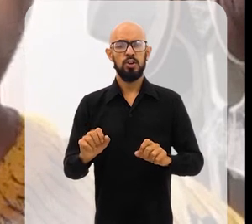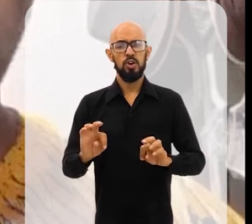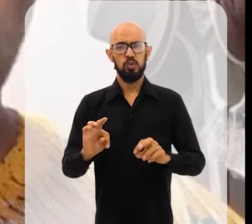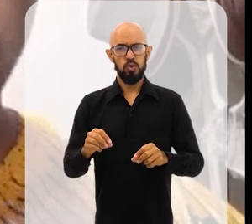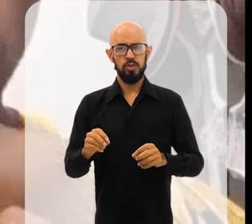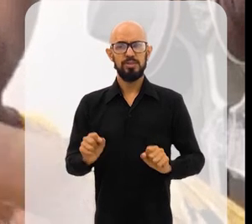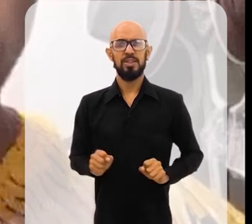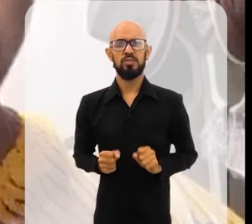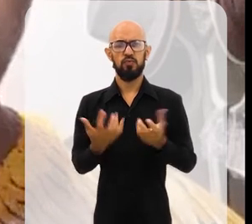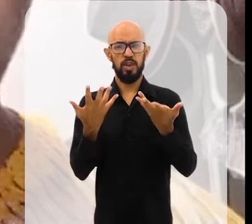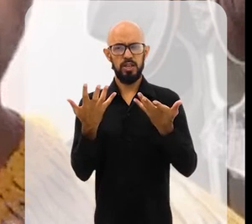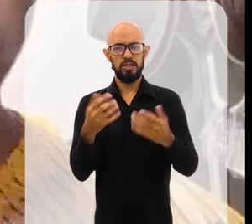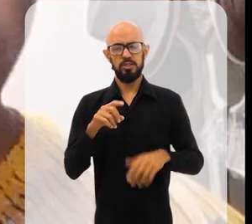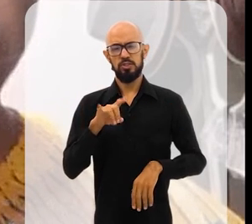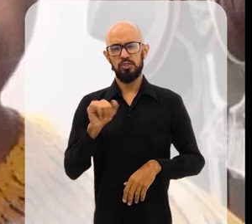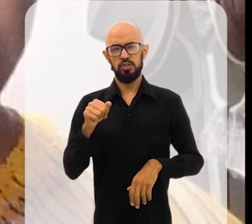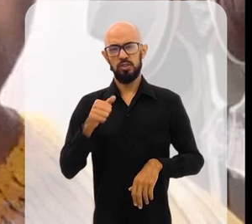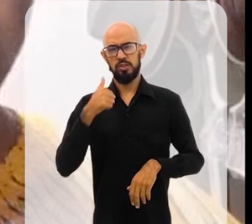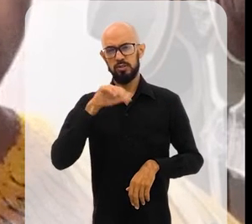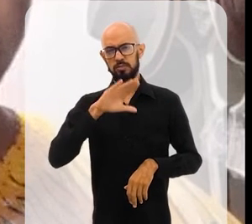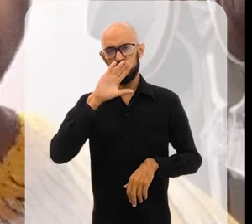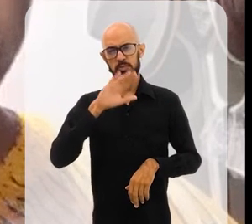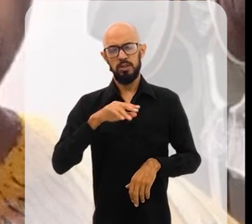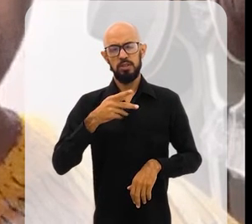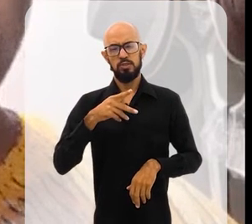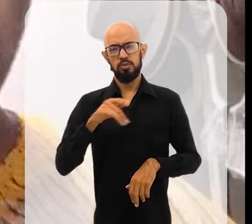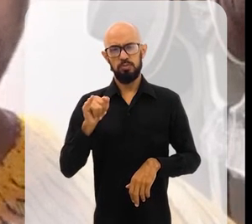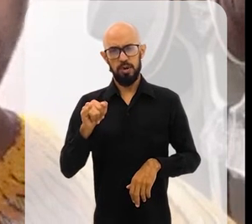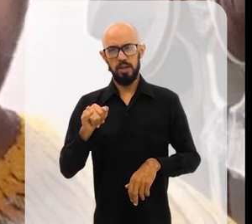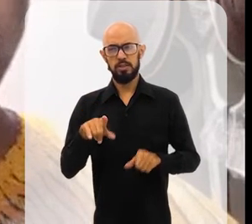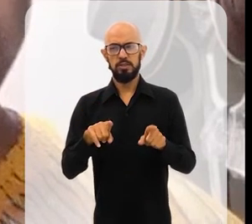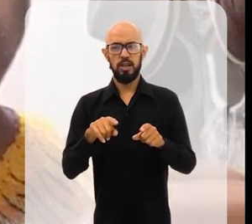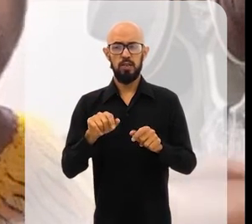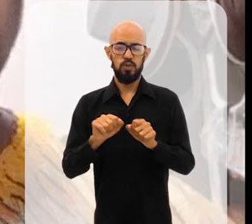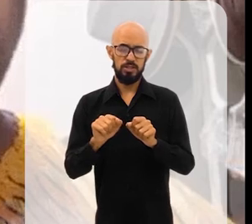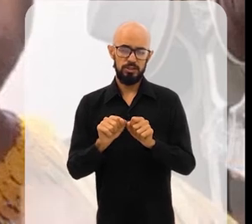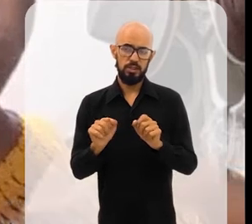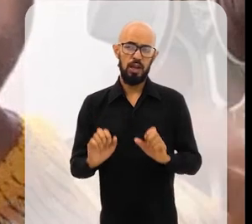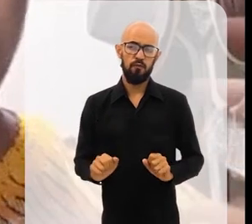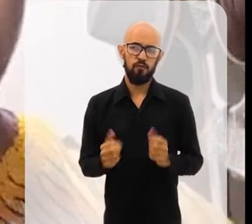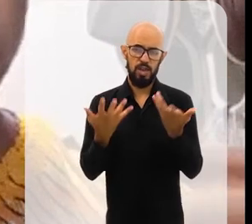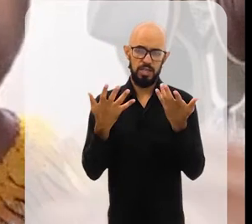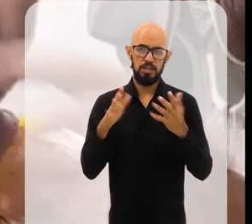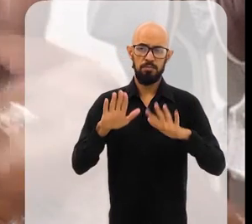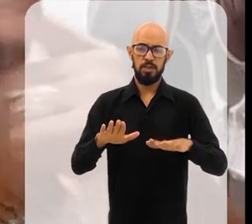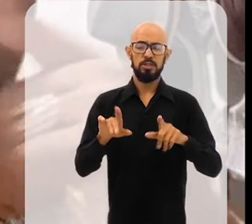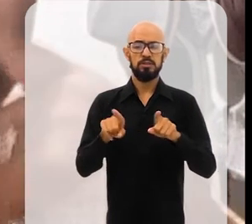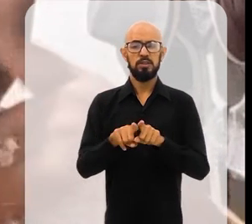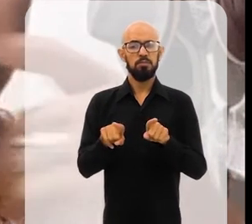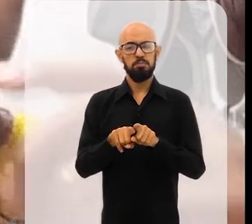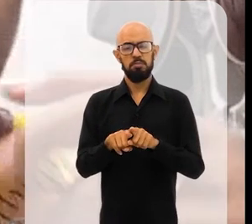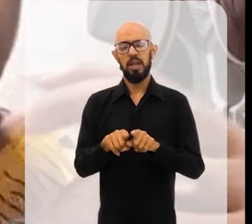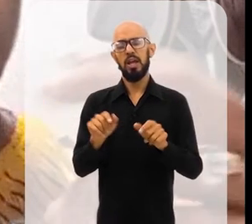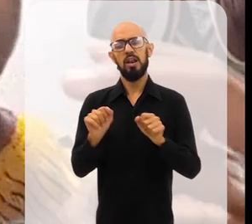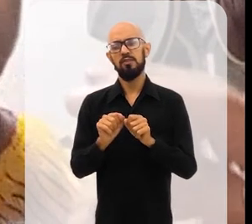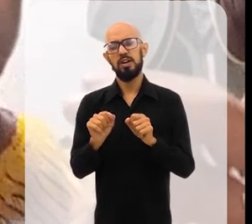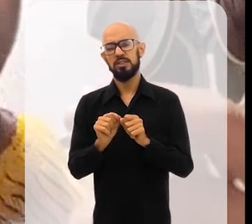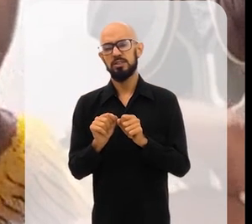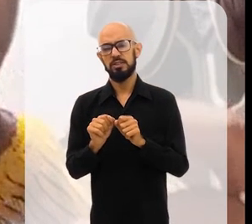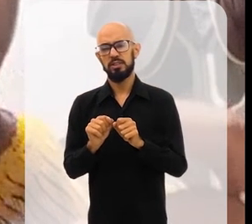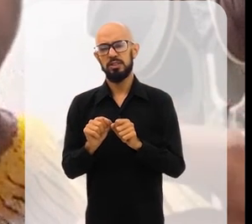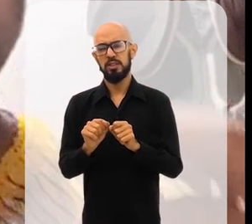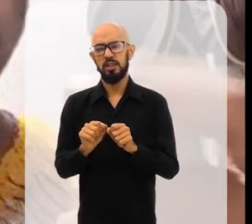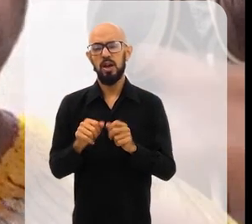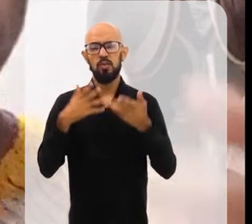as festas, Dia dos Pais, Dia das Mães, ela sempre promovia não só a festividade e a decoração da escola, como ela